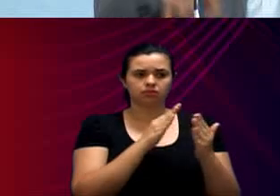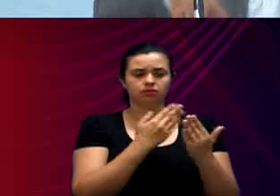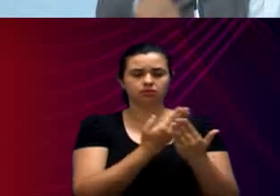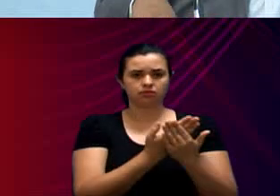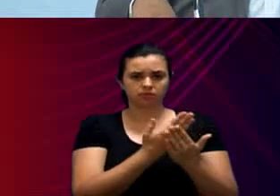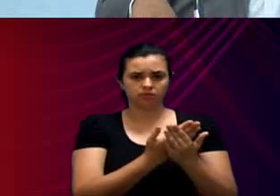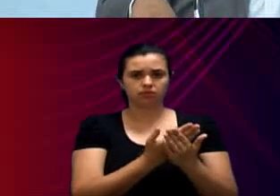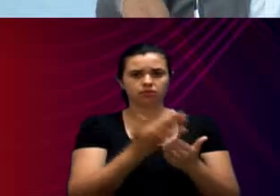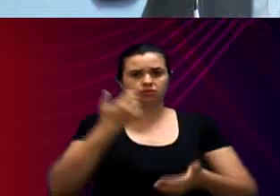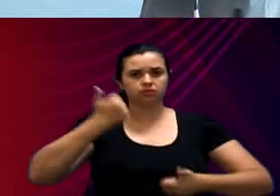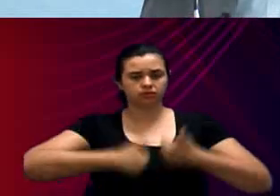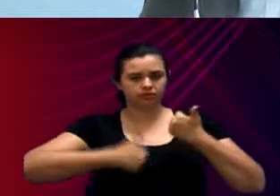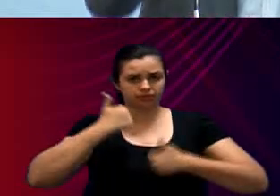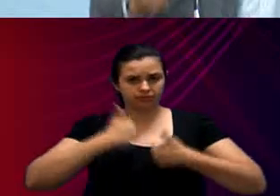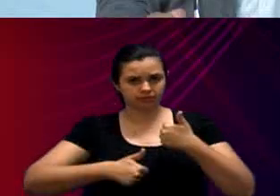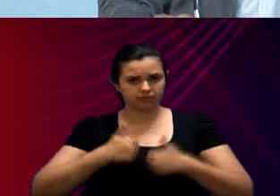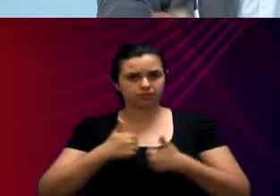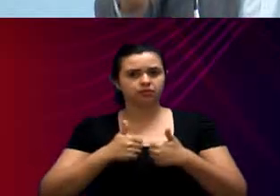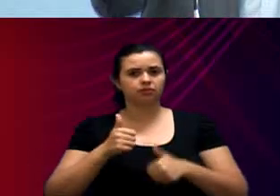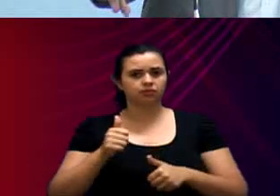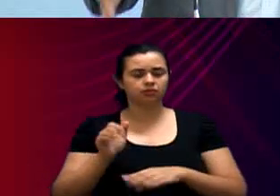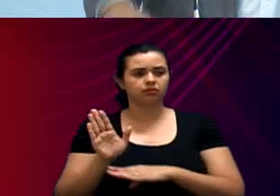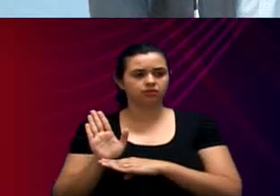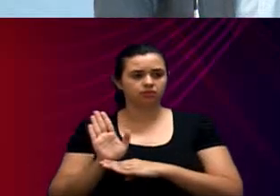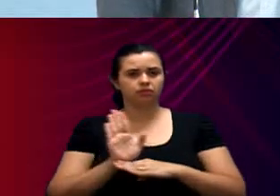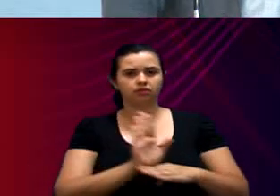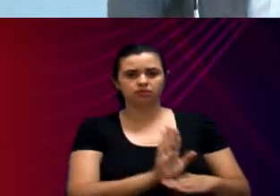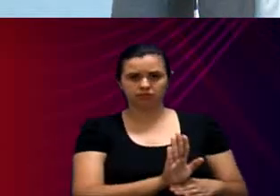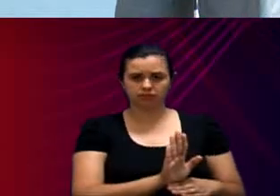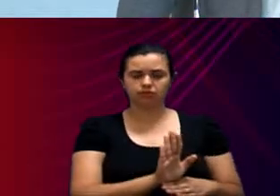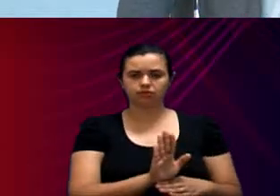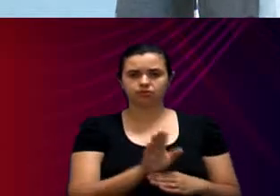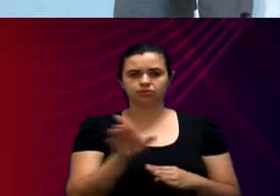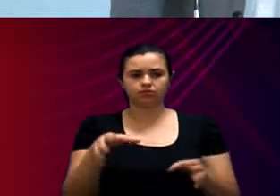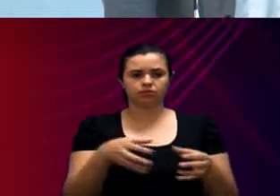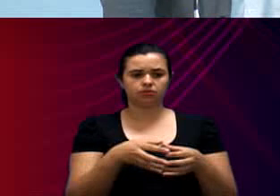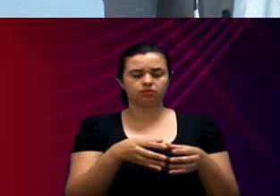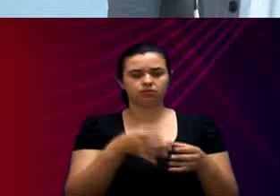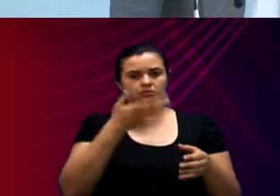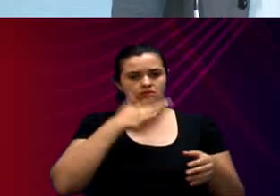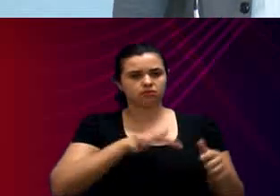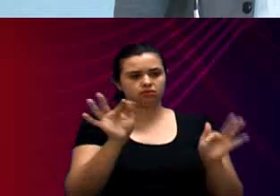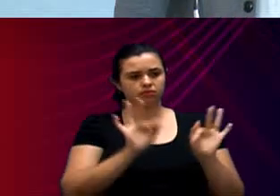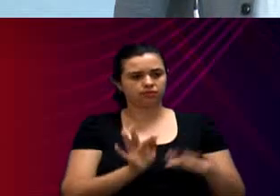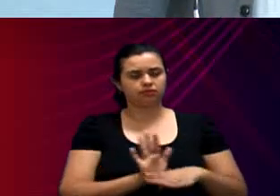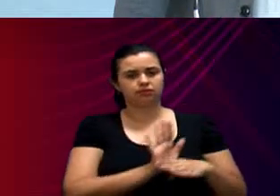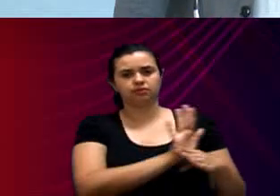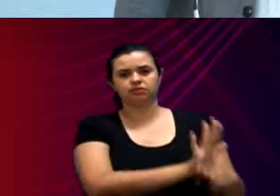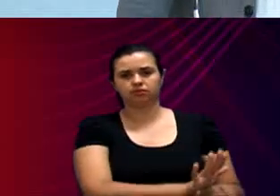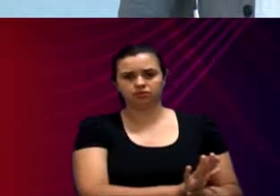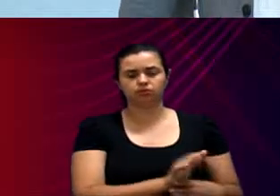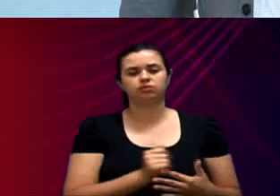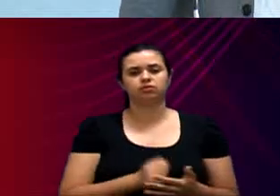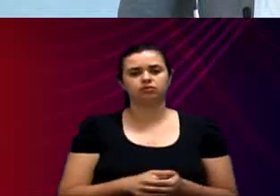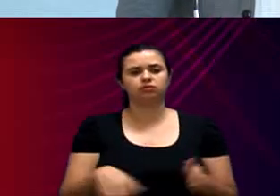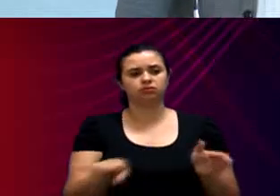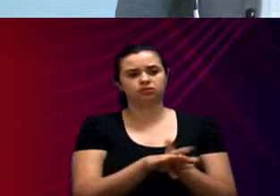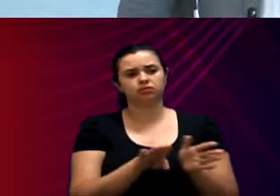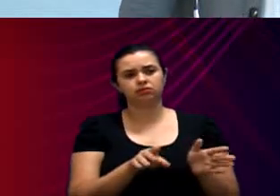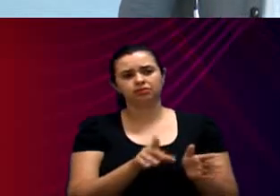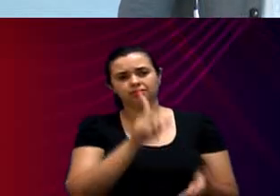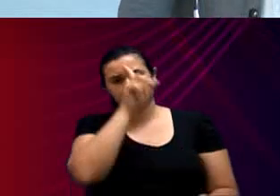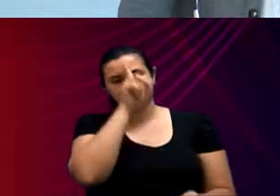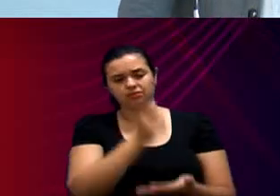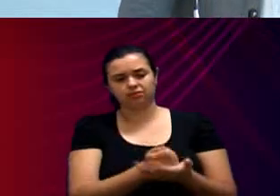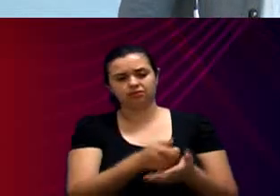Naldinho, que tem o apoio da associação, acontece, que mantém lá. Isso. Que daí manter até que seja definida uma área, né? Ou que seja